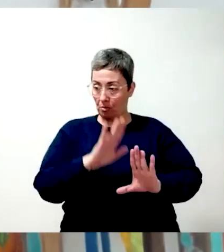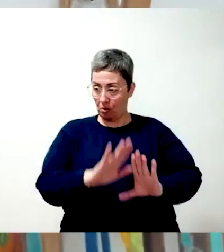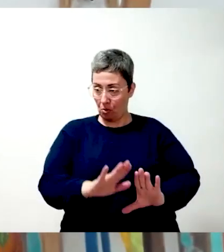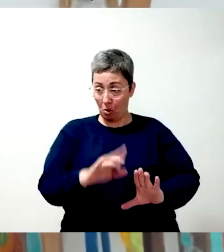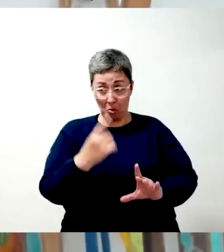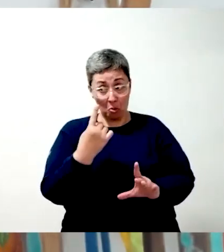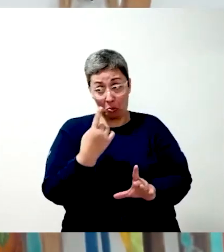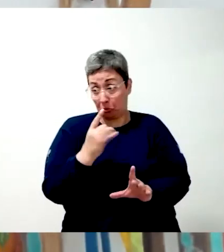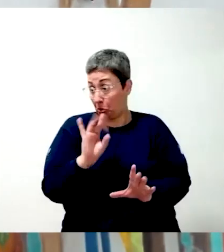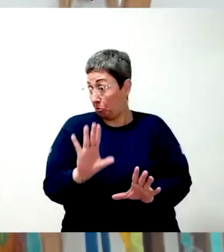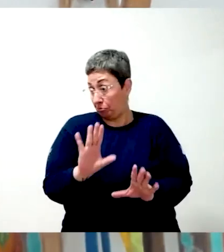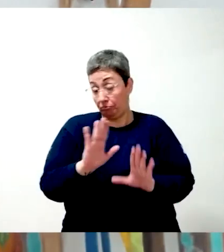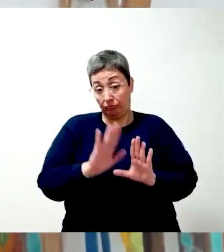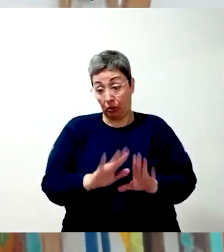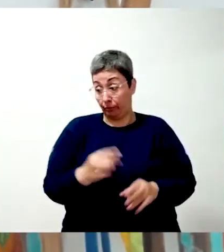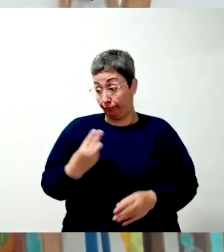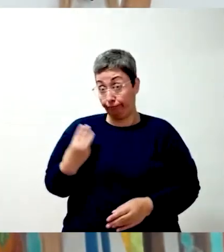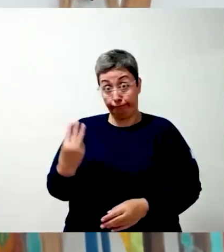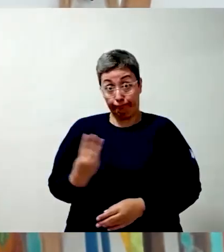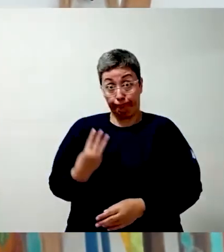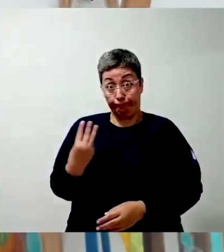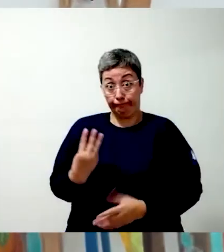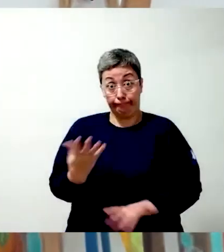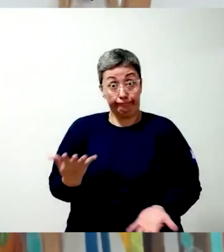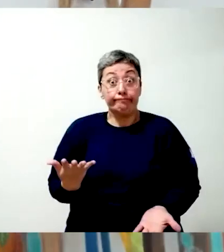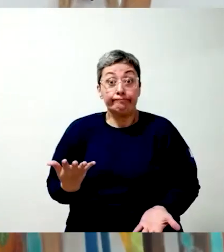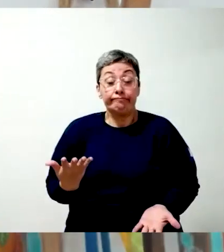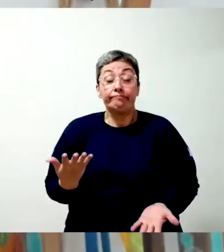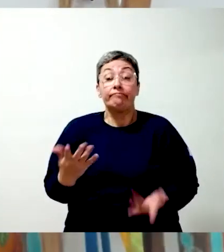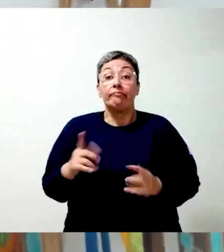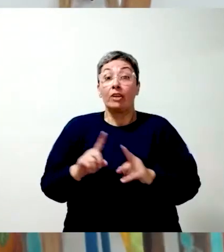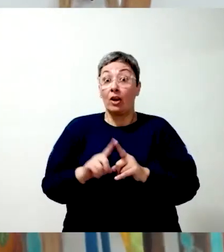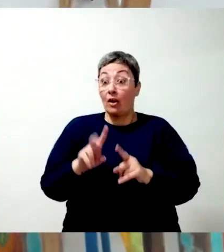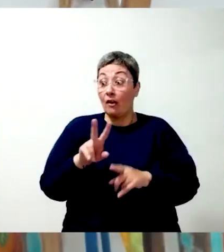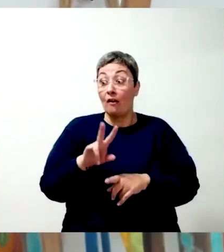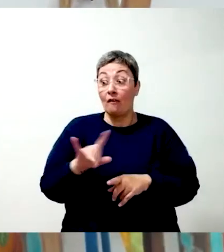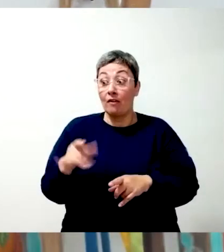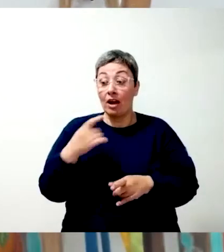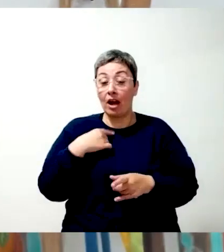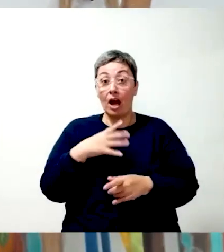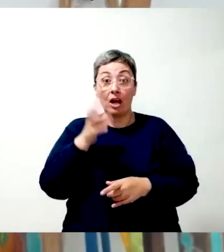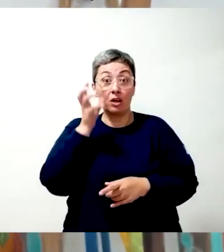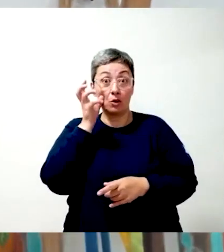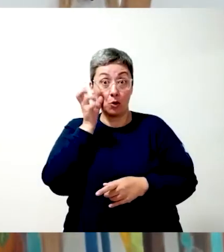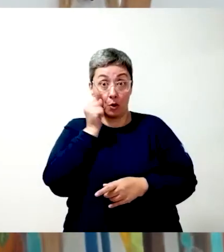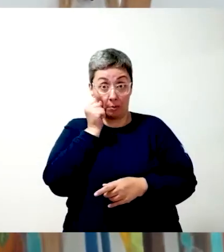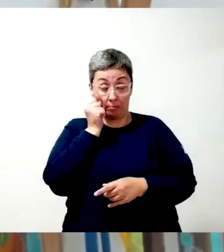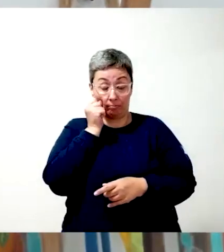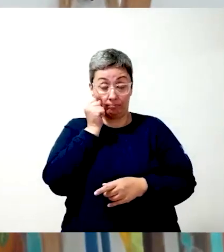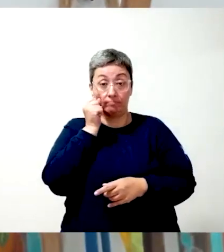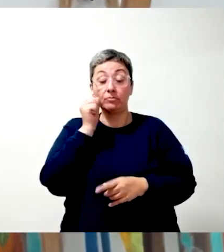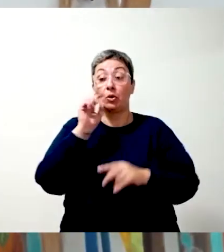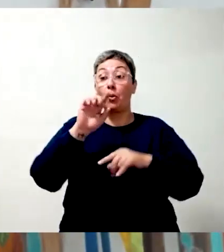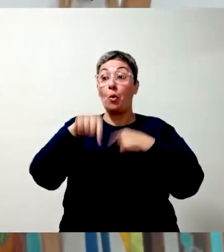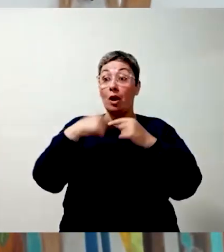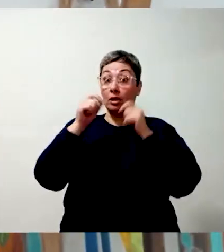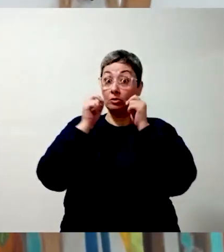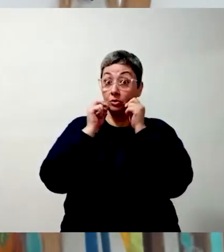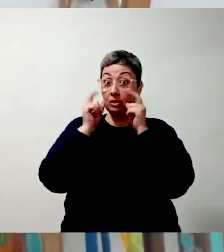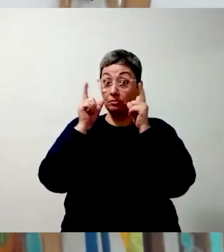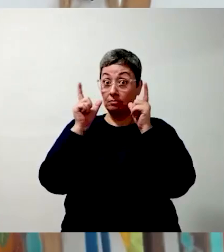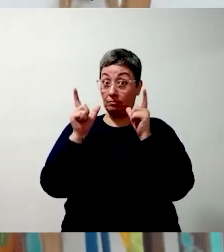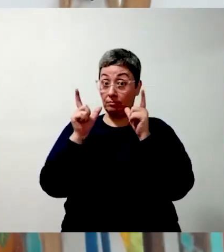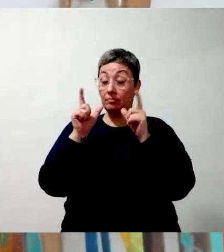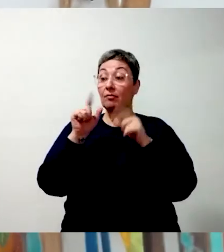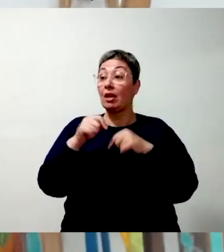aqui, é somente um chuchito, somos 3 pessoas e nós vamos adormecer.